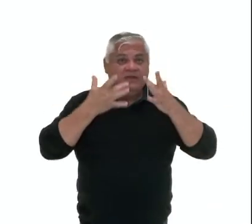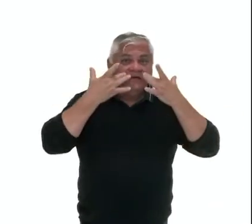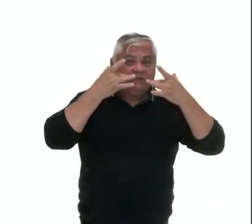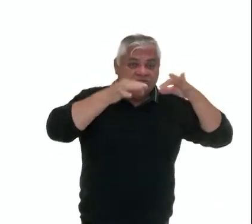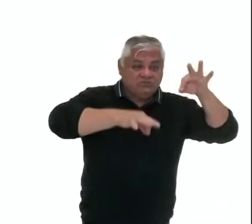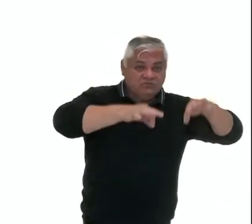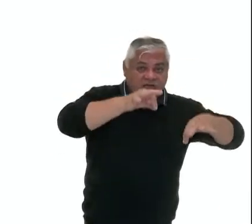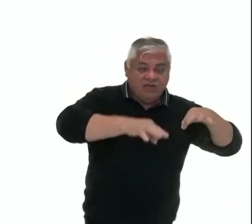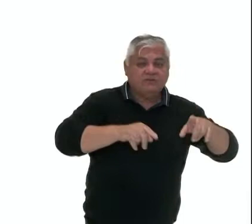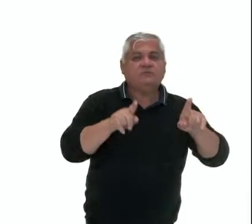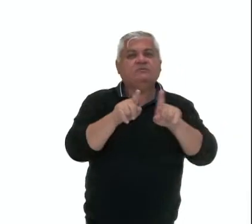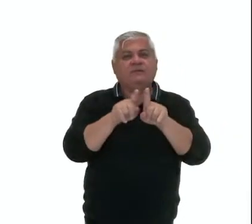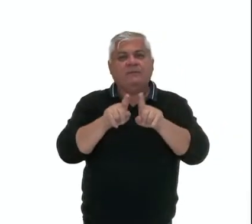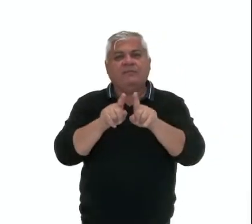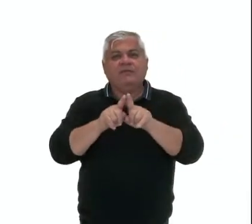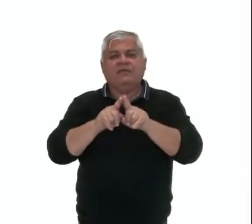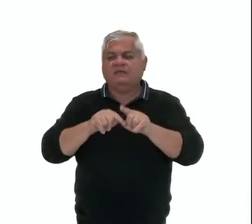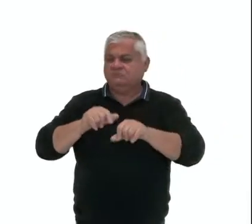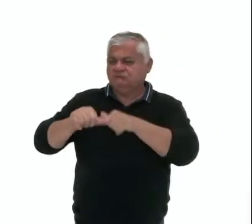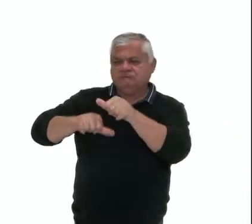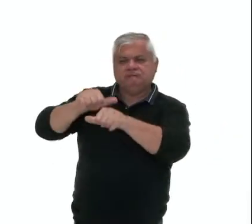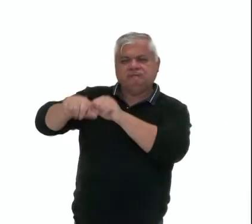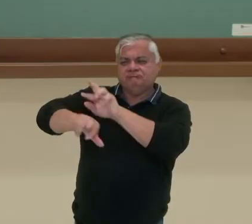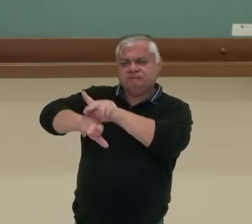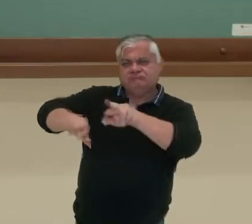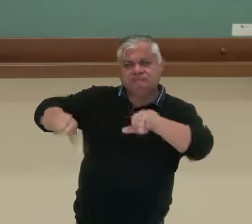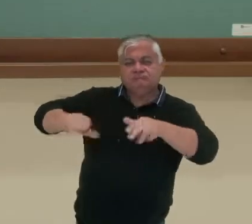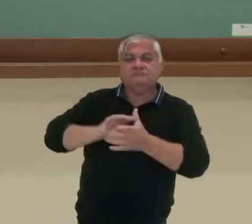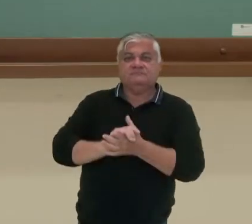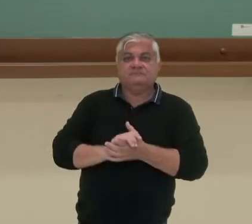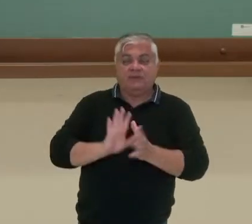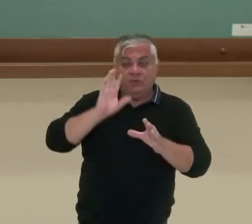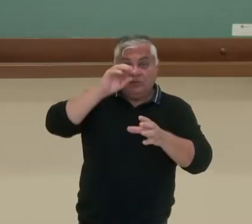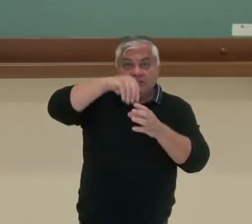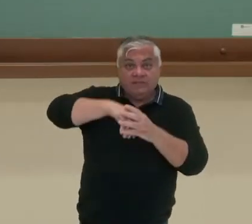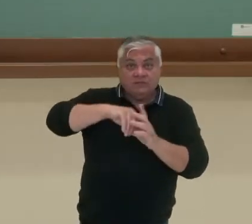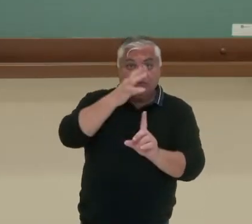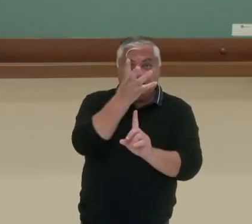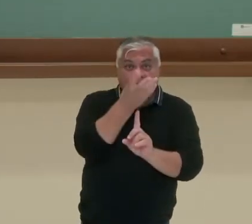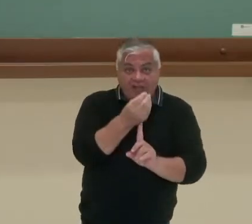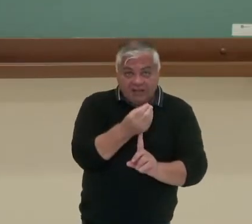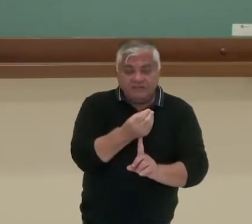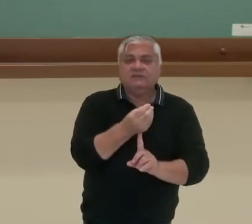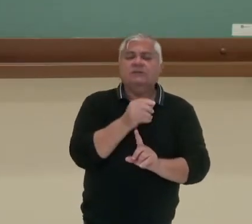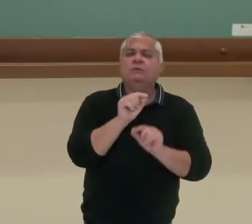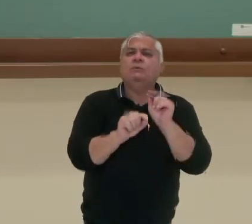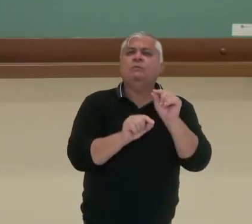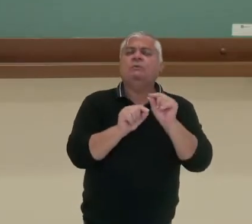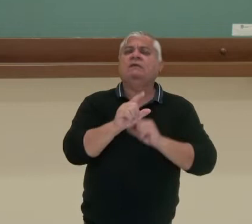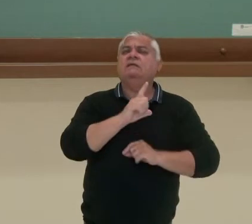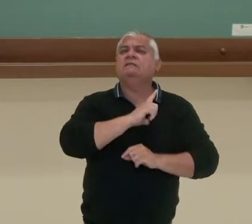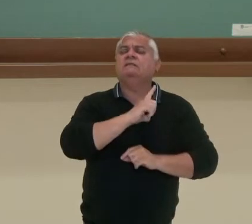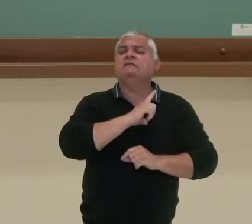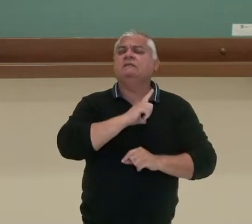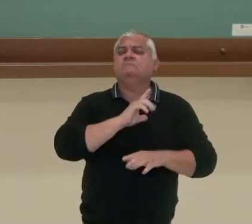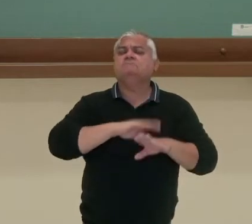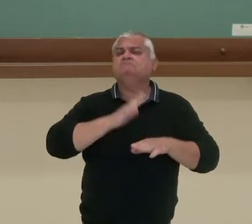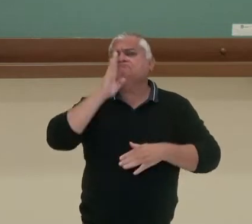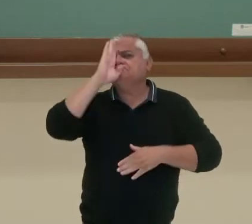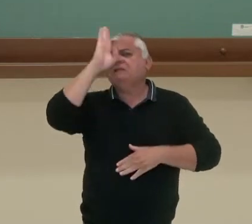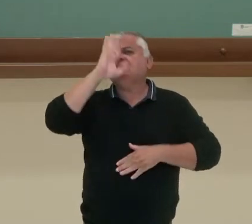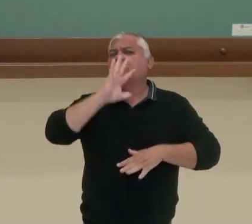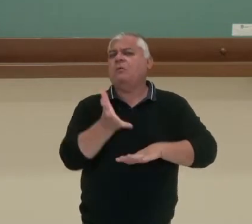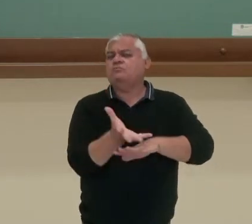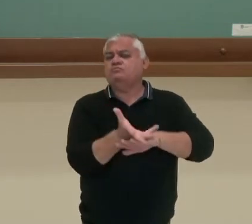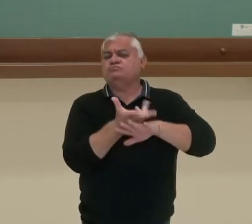da performance no seu repertório. O que acontece? Dentro da arte contemporânea, qual que é a grande habilidade